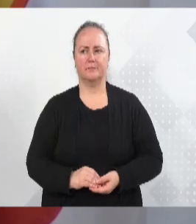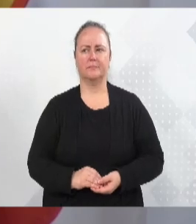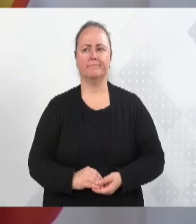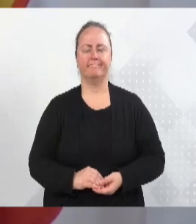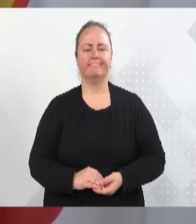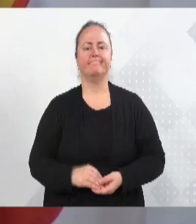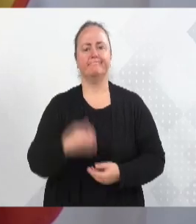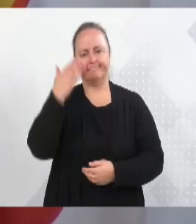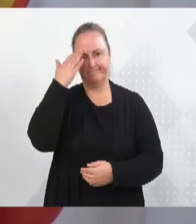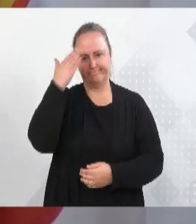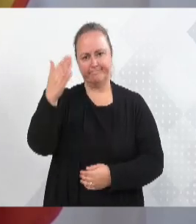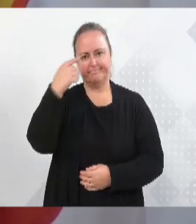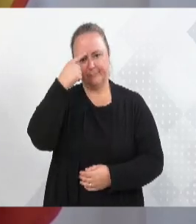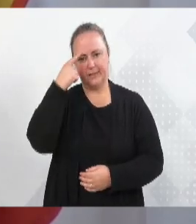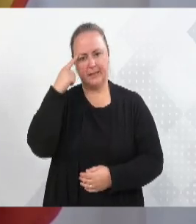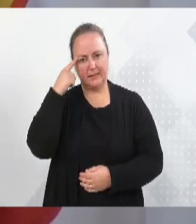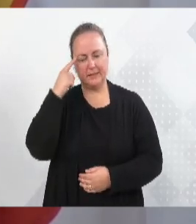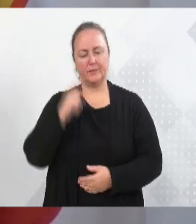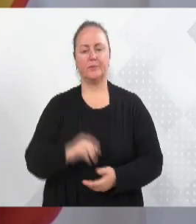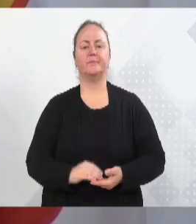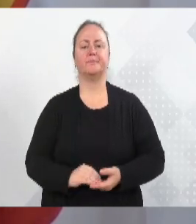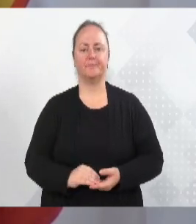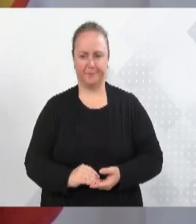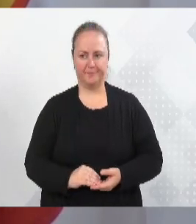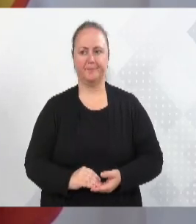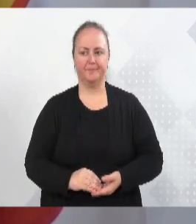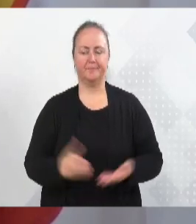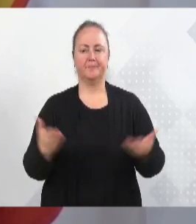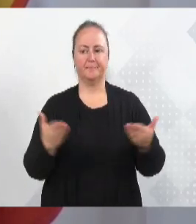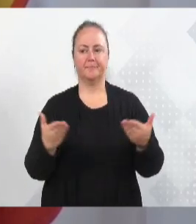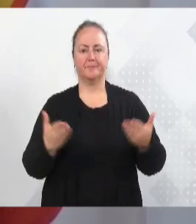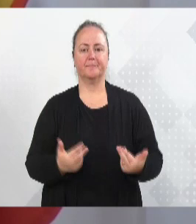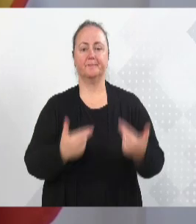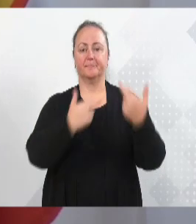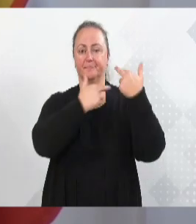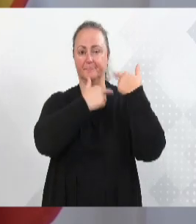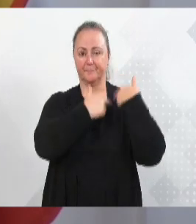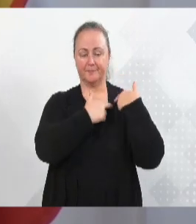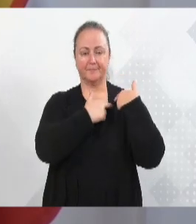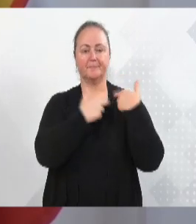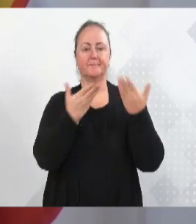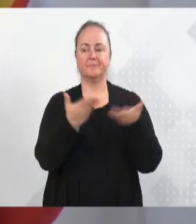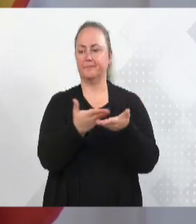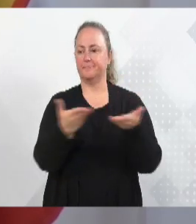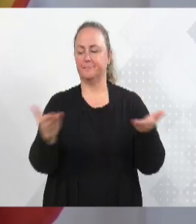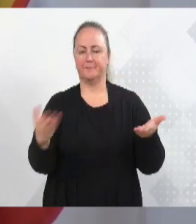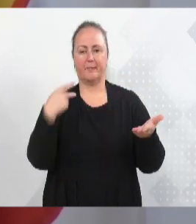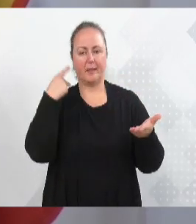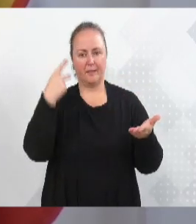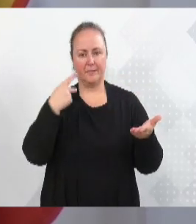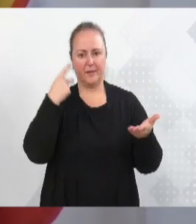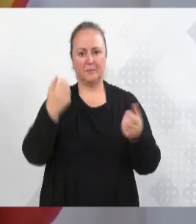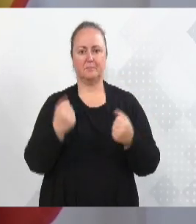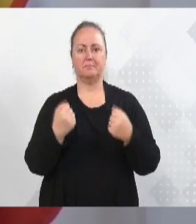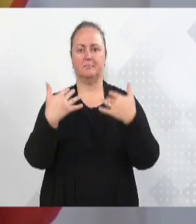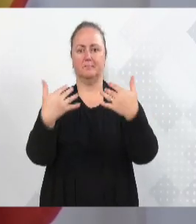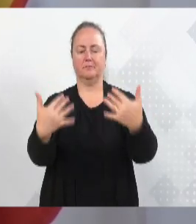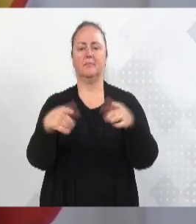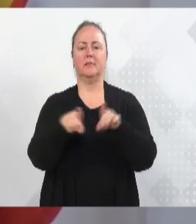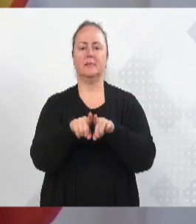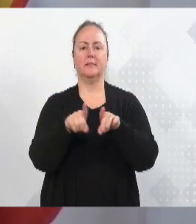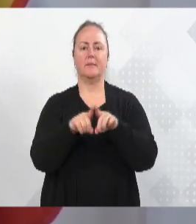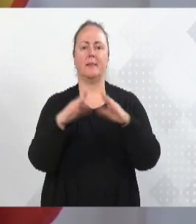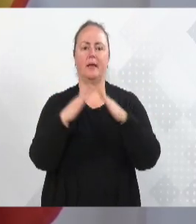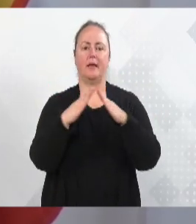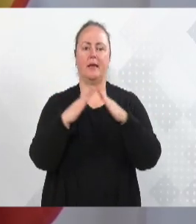Obrigado, vereador Ailton de Souza, o Ito, que ora preside os trabalhos da casa, senhores vereadores, público que nos assiste aqui em suas